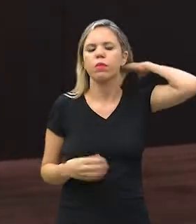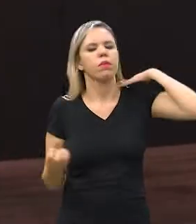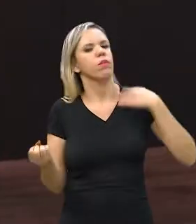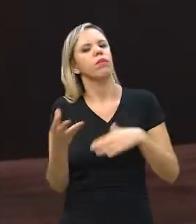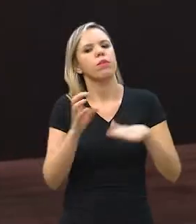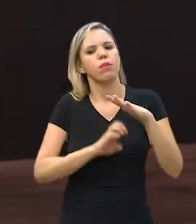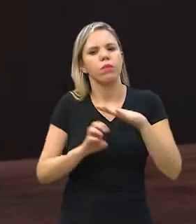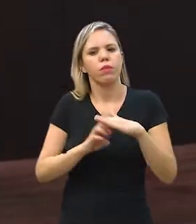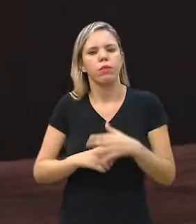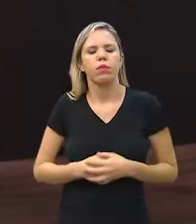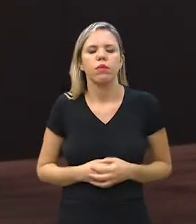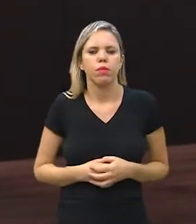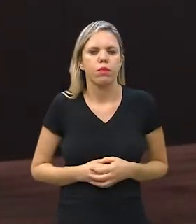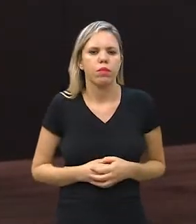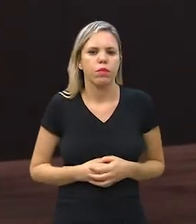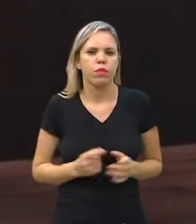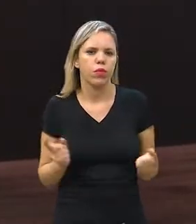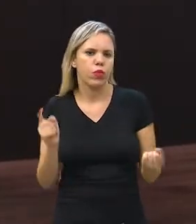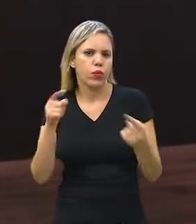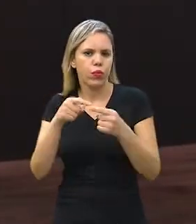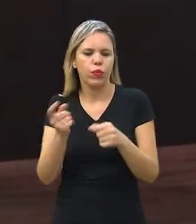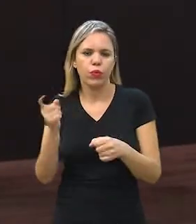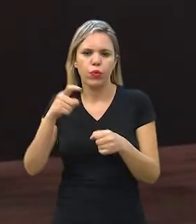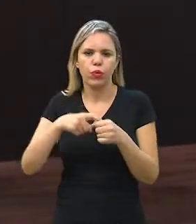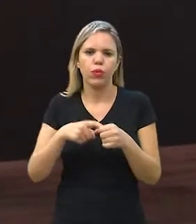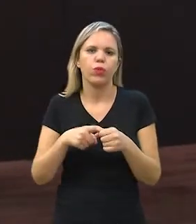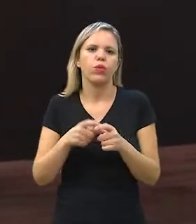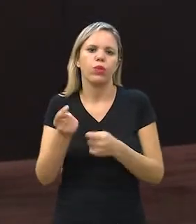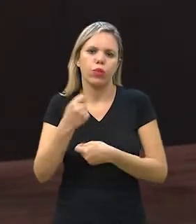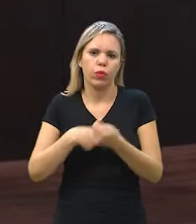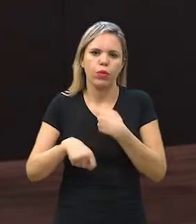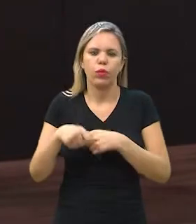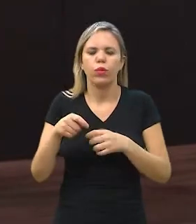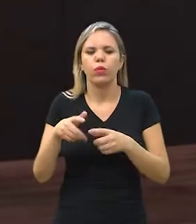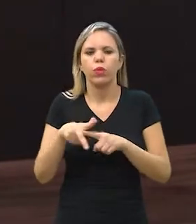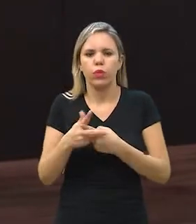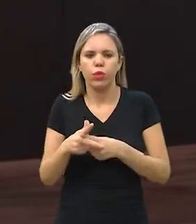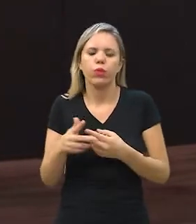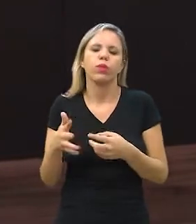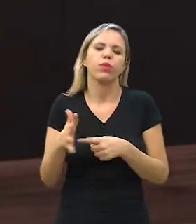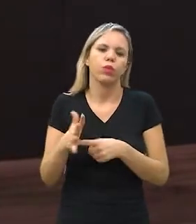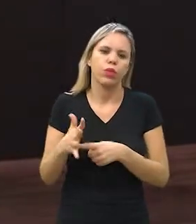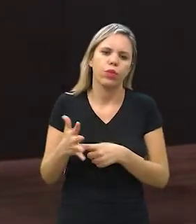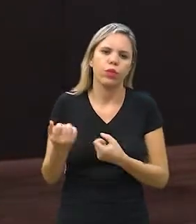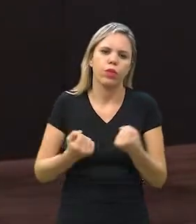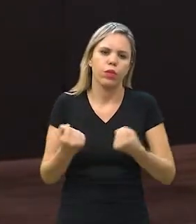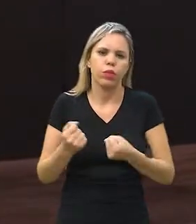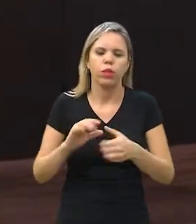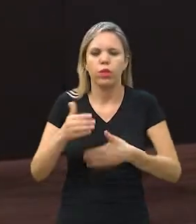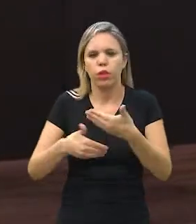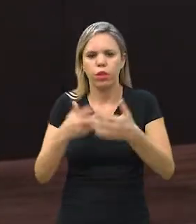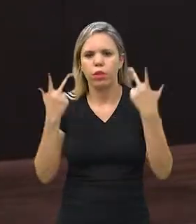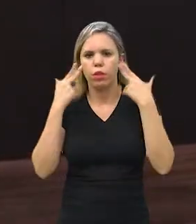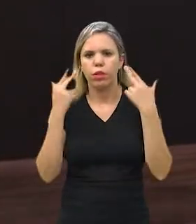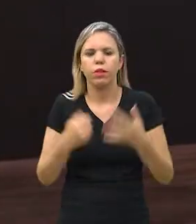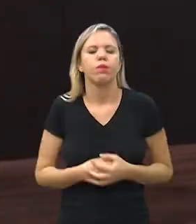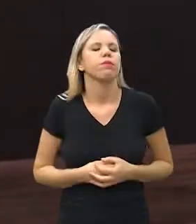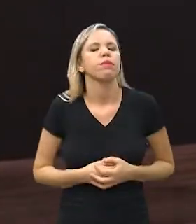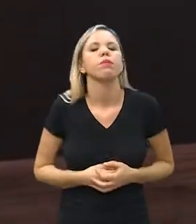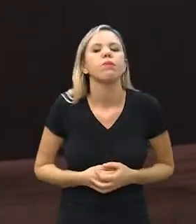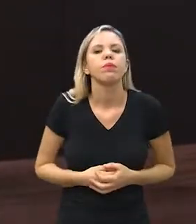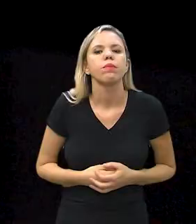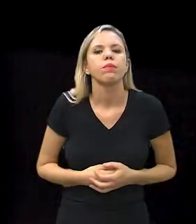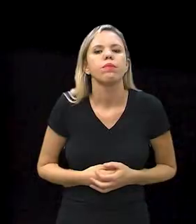resolveu abrir, então, uma nova empresa, essa voltada para a estética automotiva, ou ela veio apenas como uma